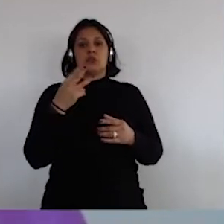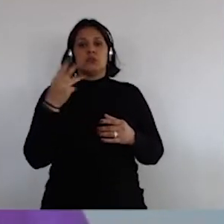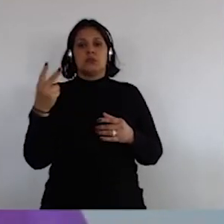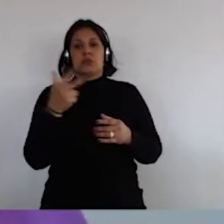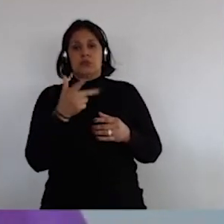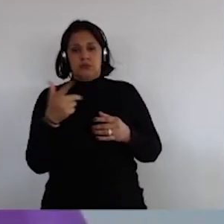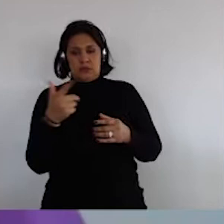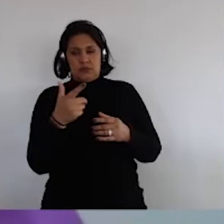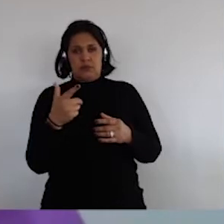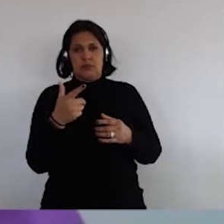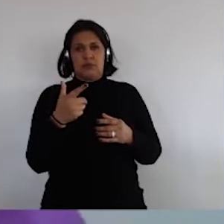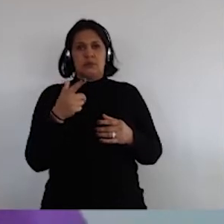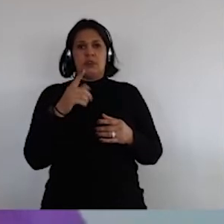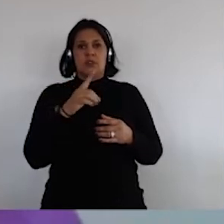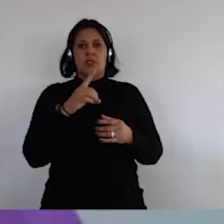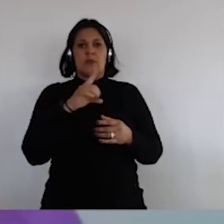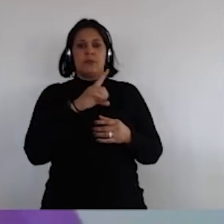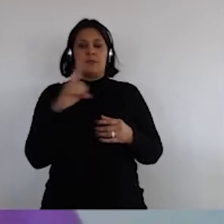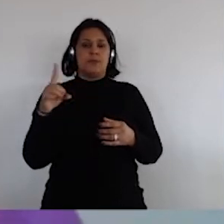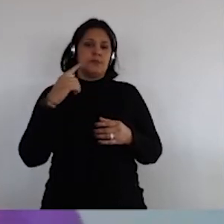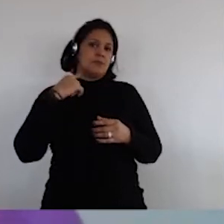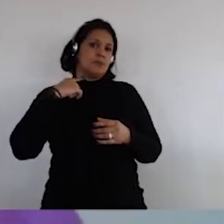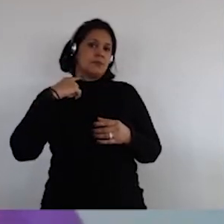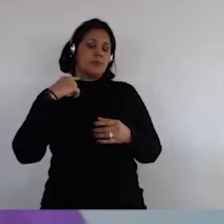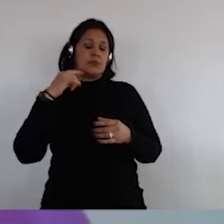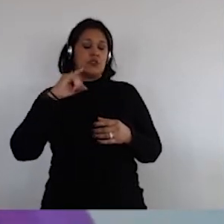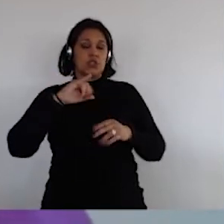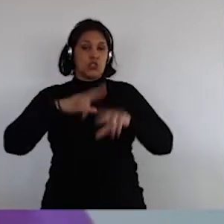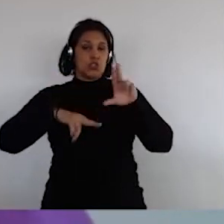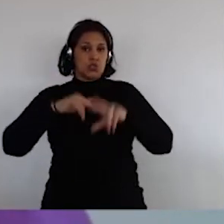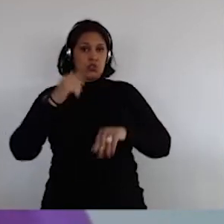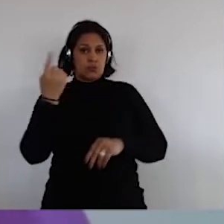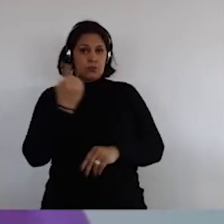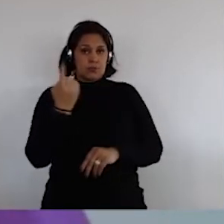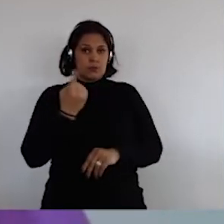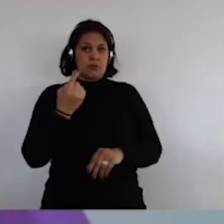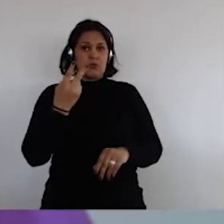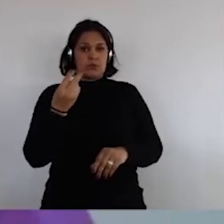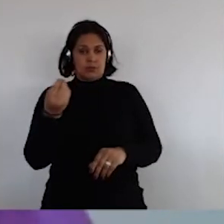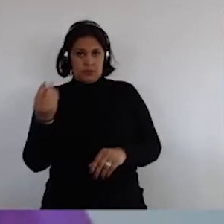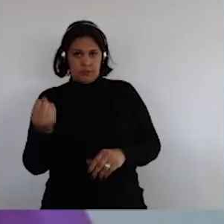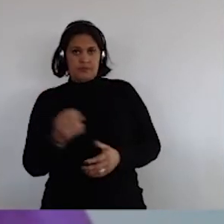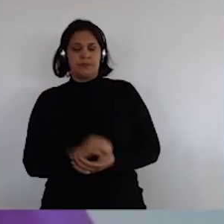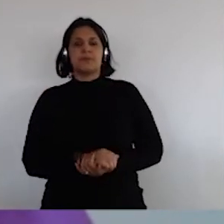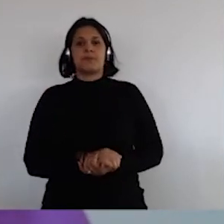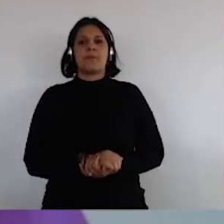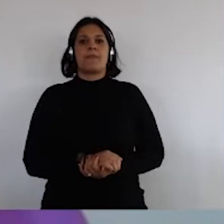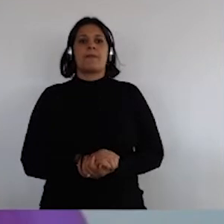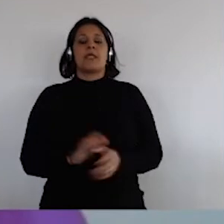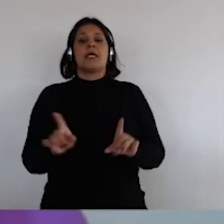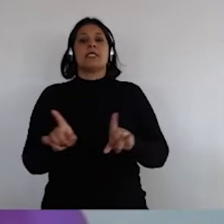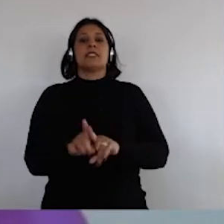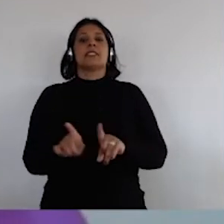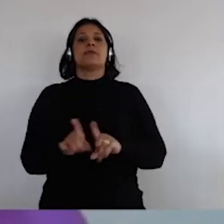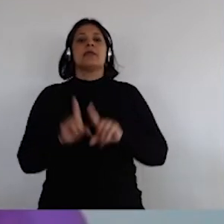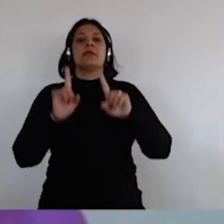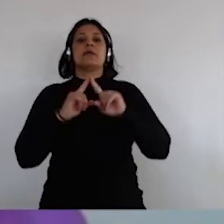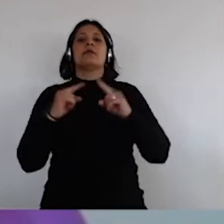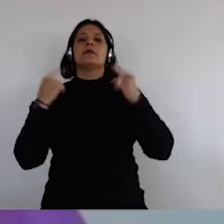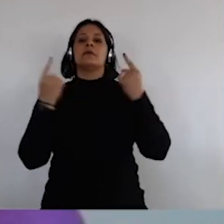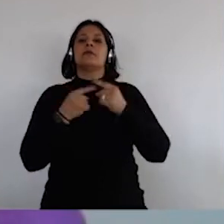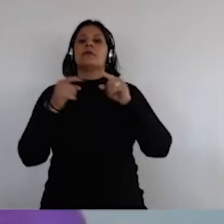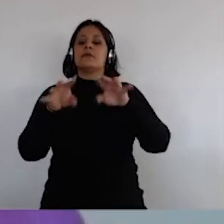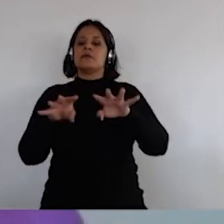322, de 1º de junho de 2020. Em relação às sessões de